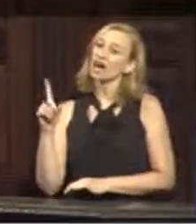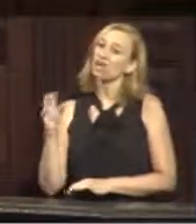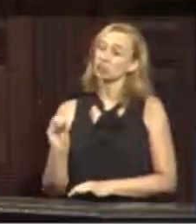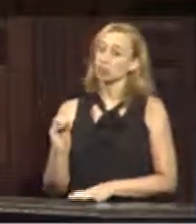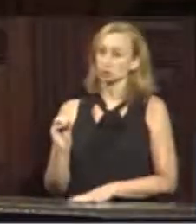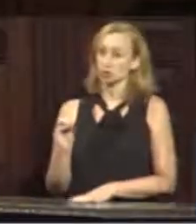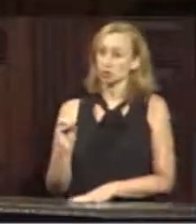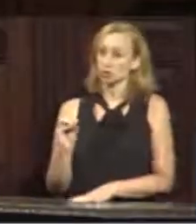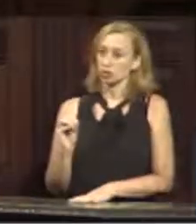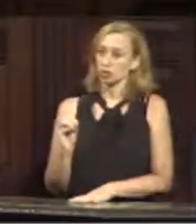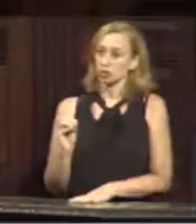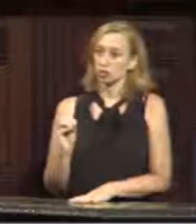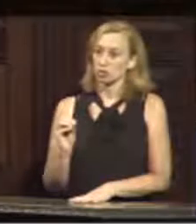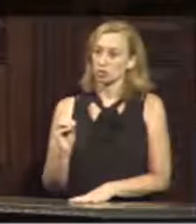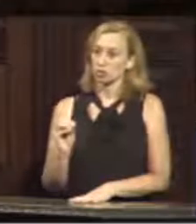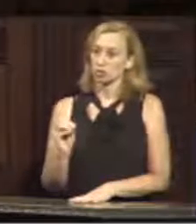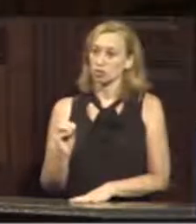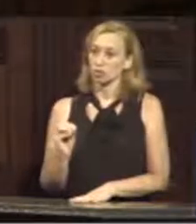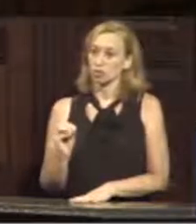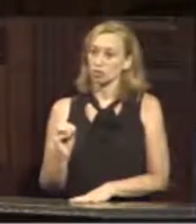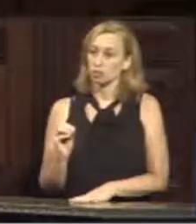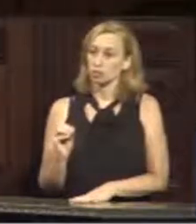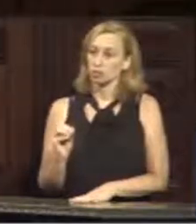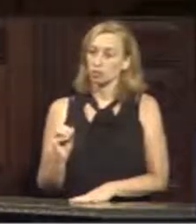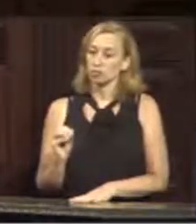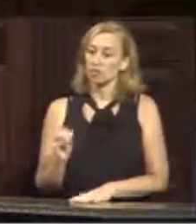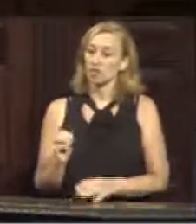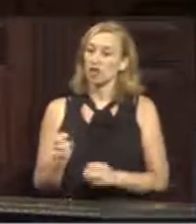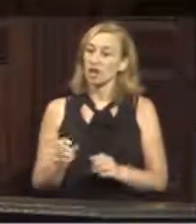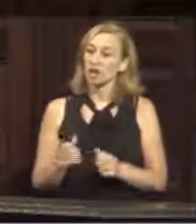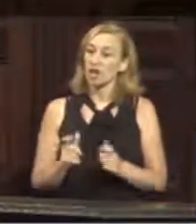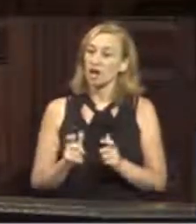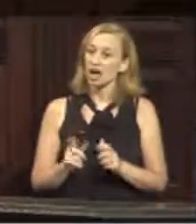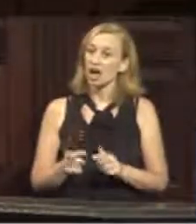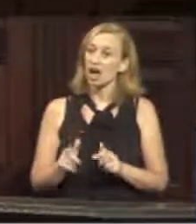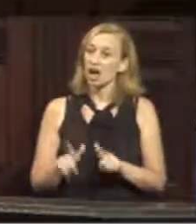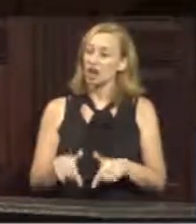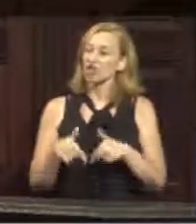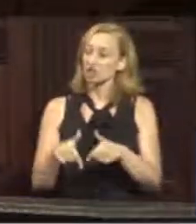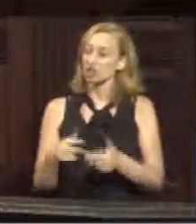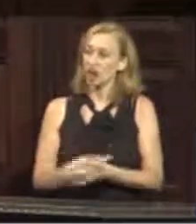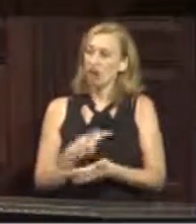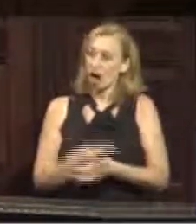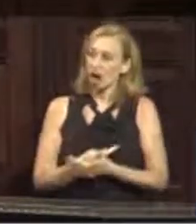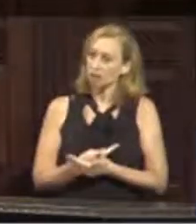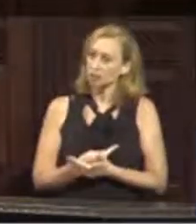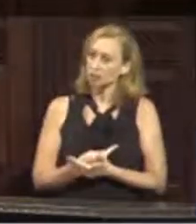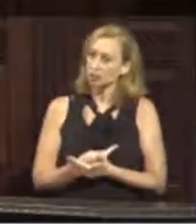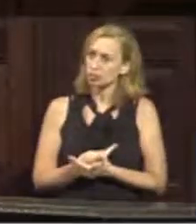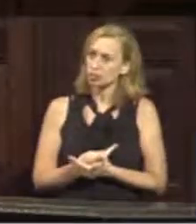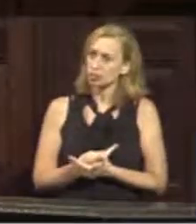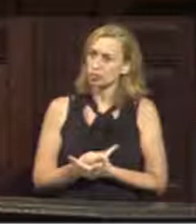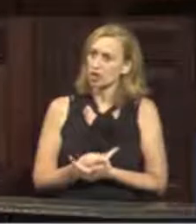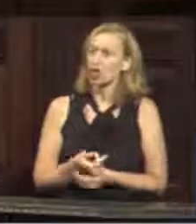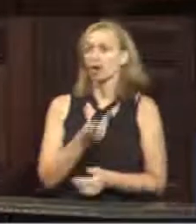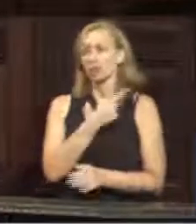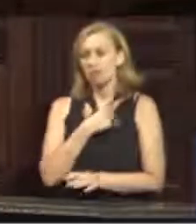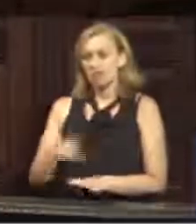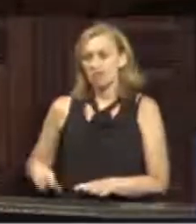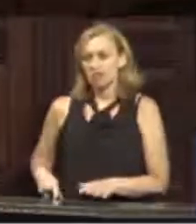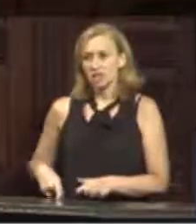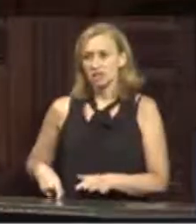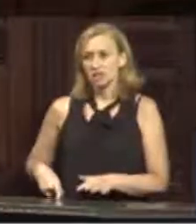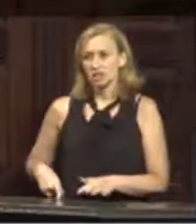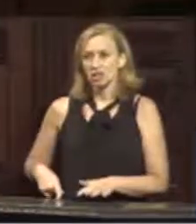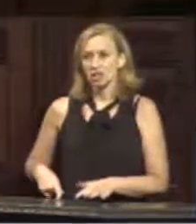pela exploração da área de Lula. E aí o senhor presidente da